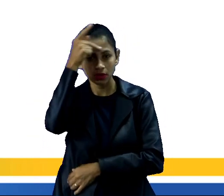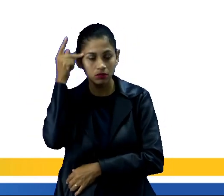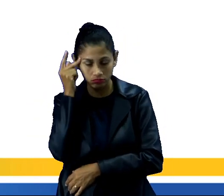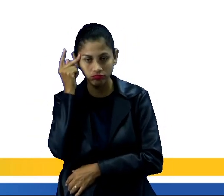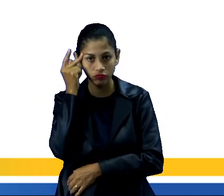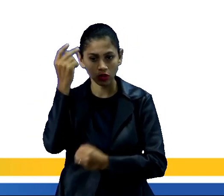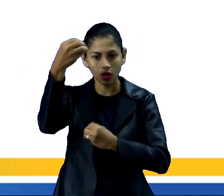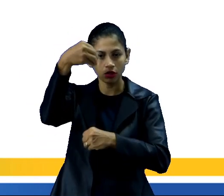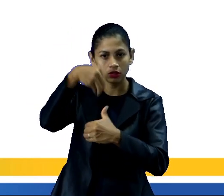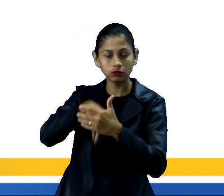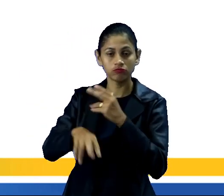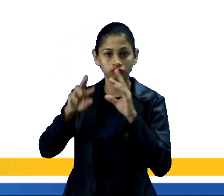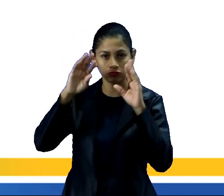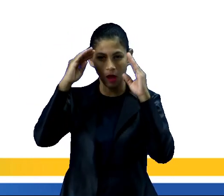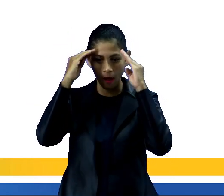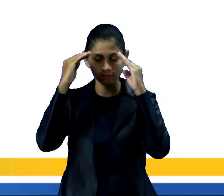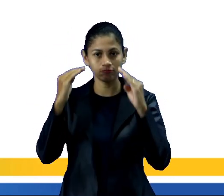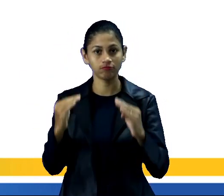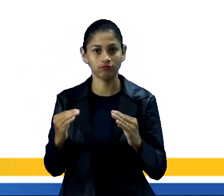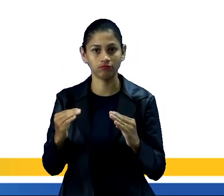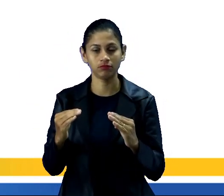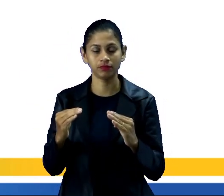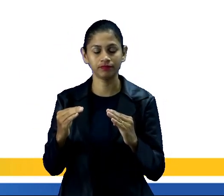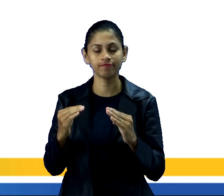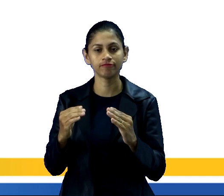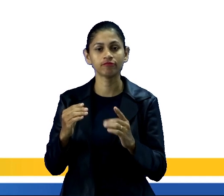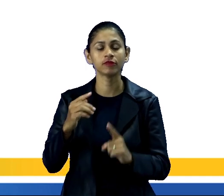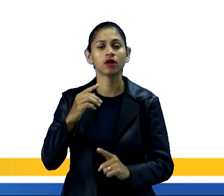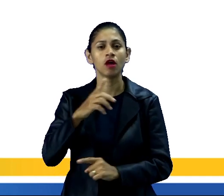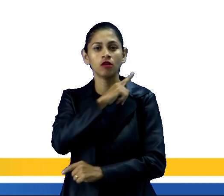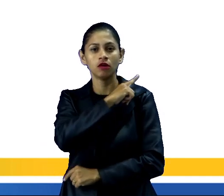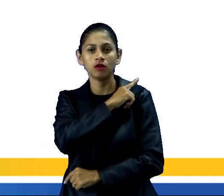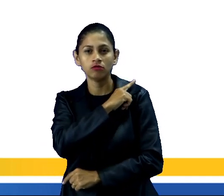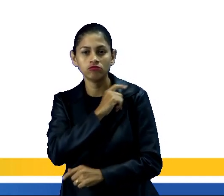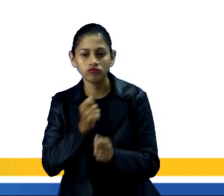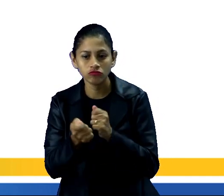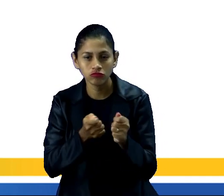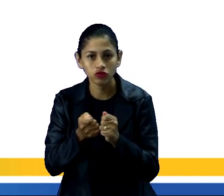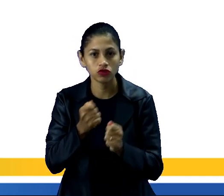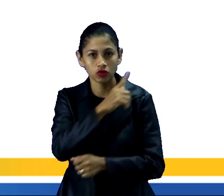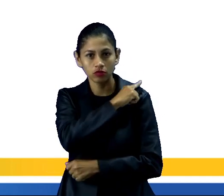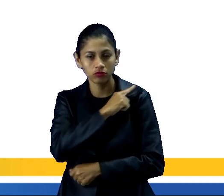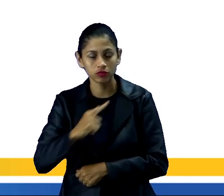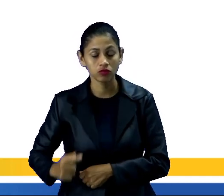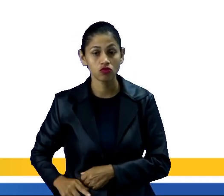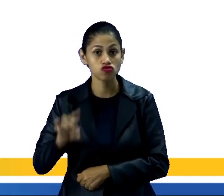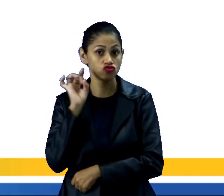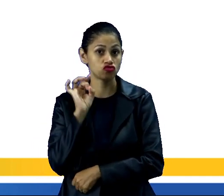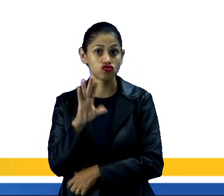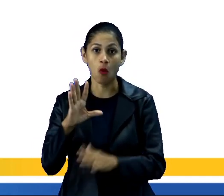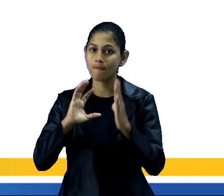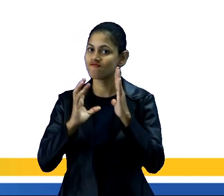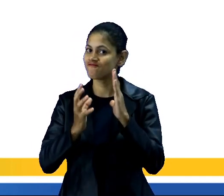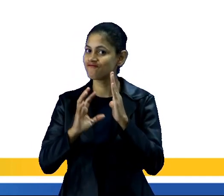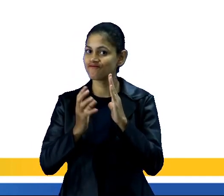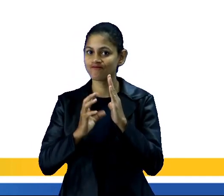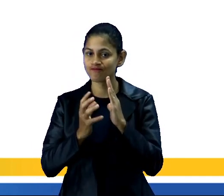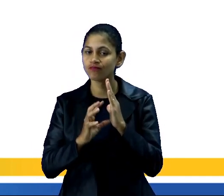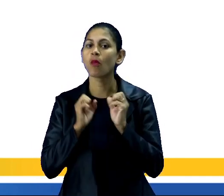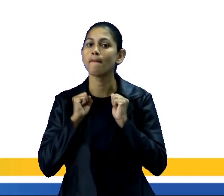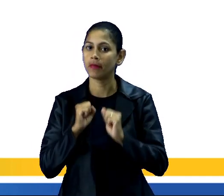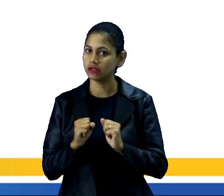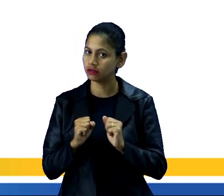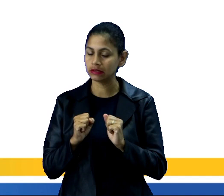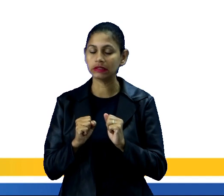da razão de, né? É um regime de governo no qual só o partido político é permitido, chefiado por um